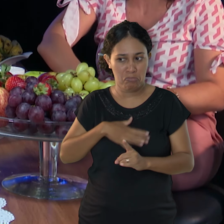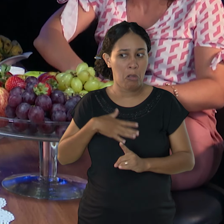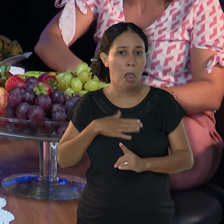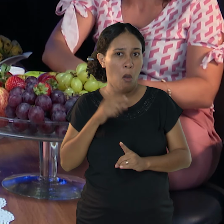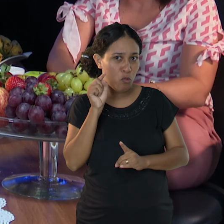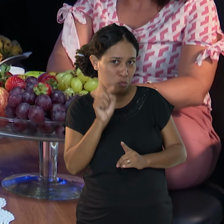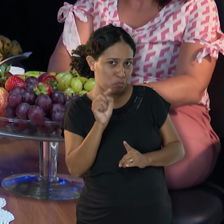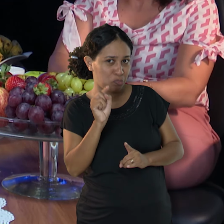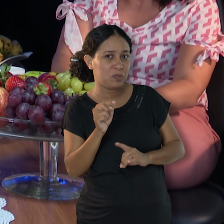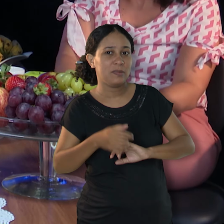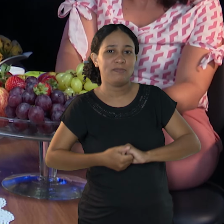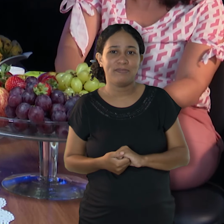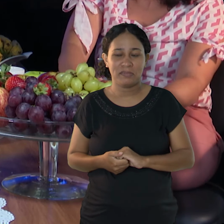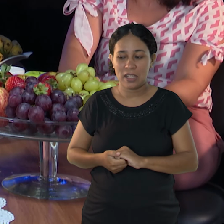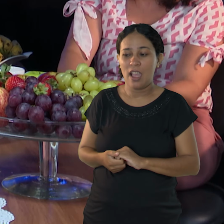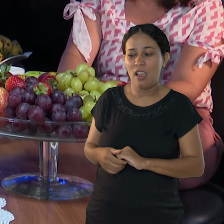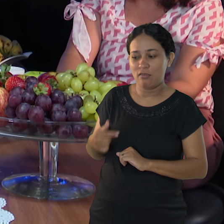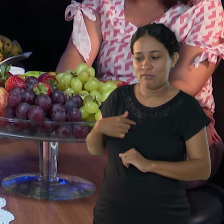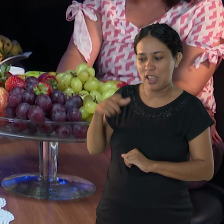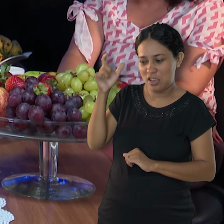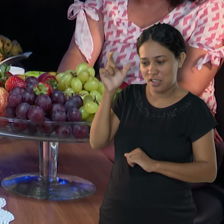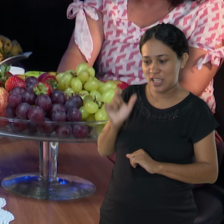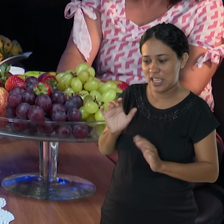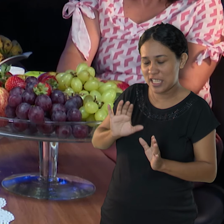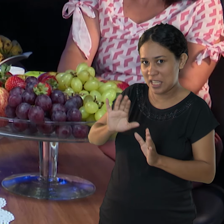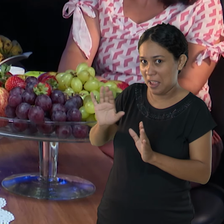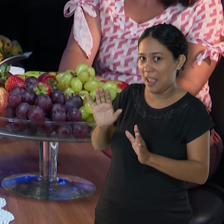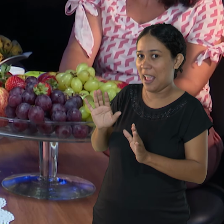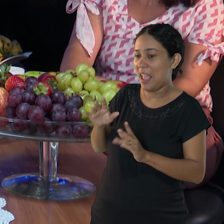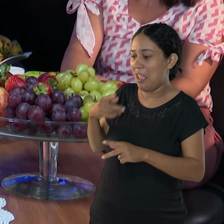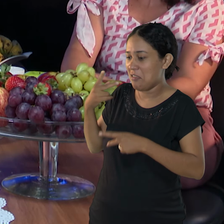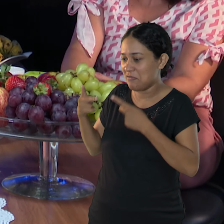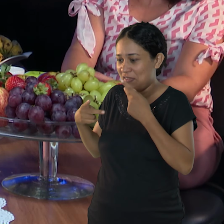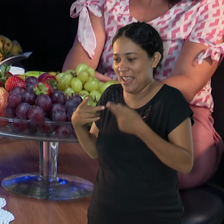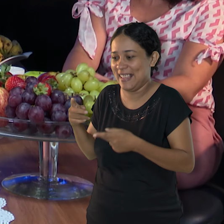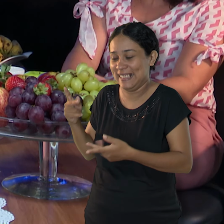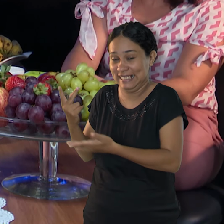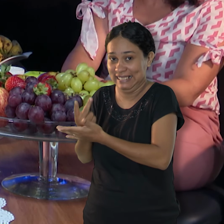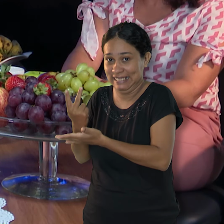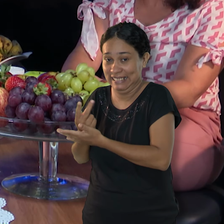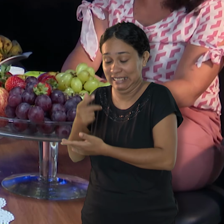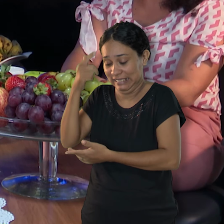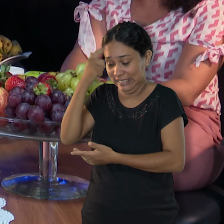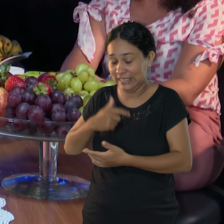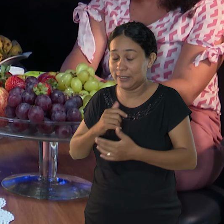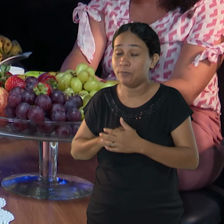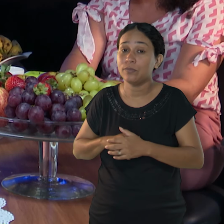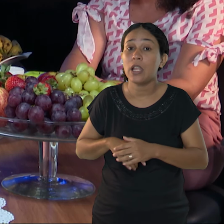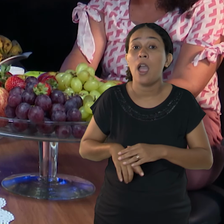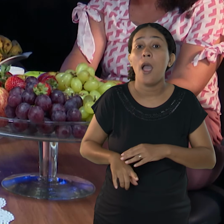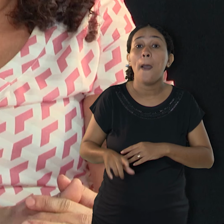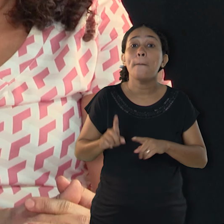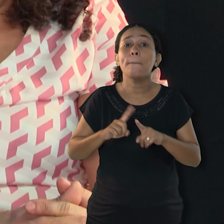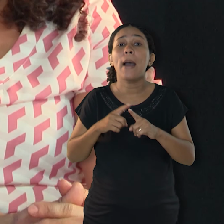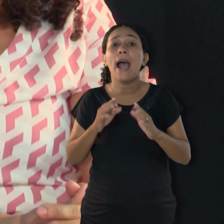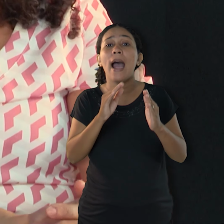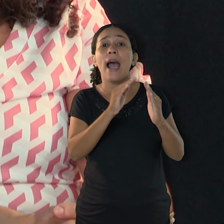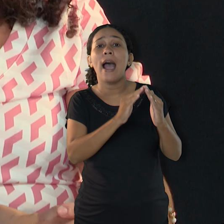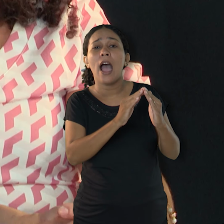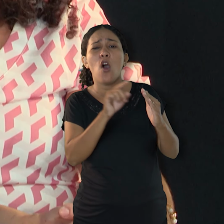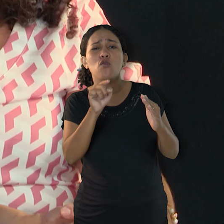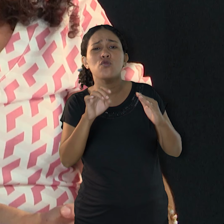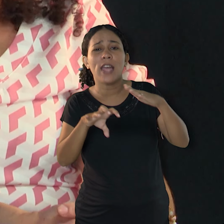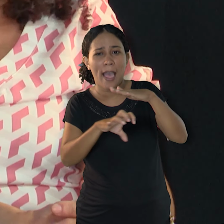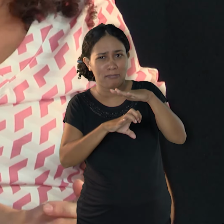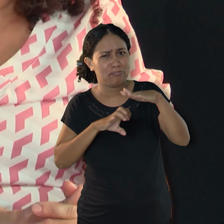Deixa ele achar que eu sou essas coisas todas, eu nem falo pra ele que ele tá enganado. Mas em casa, como é que você é em casa? Eu sei que você é empresária também, né?